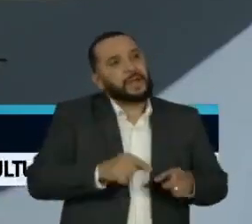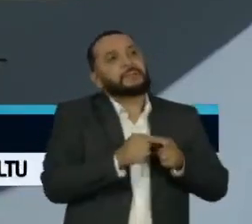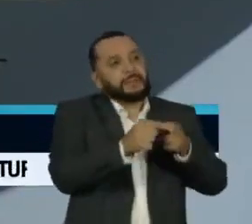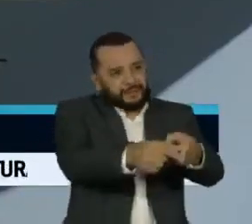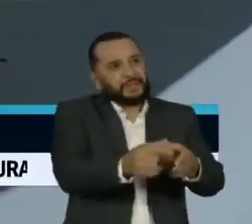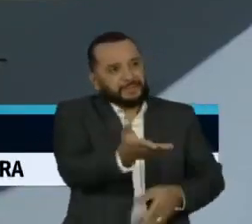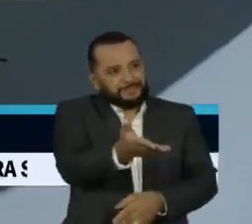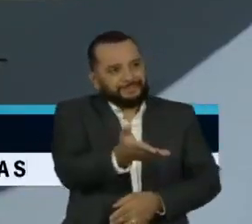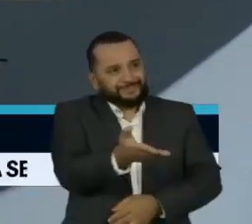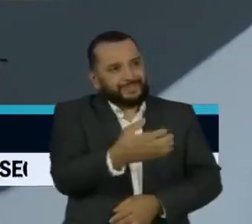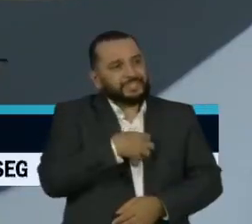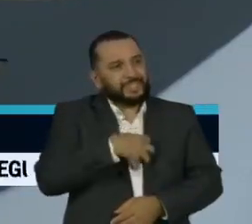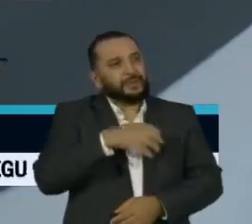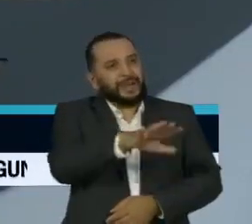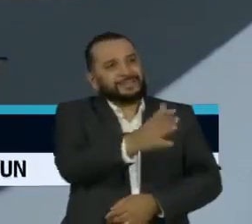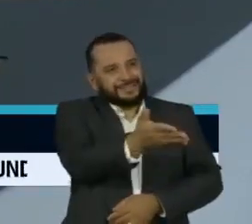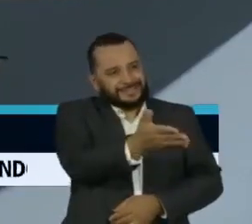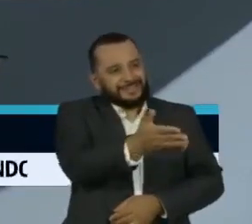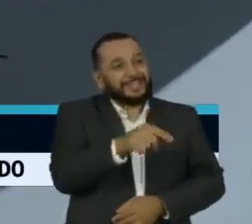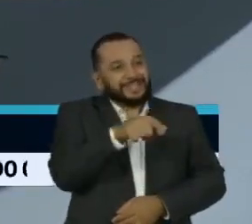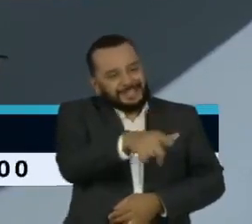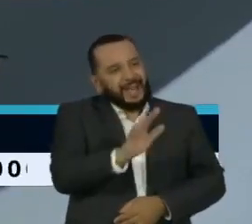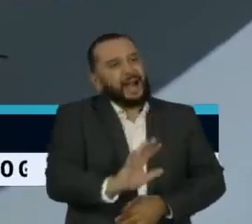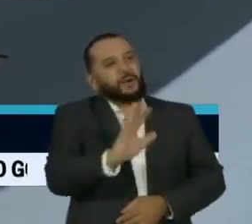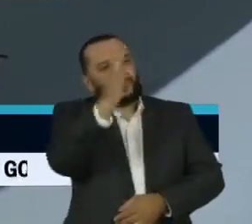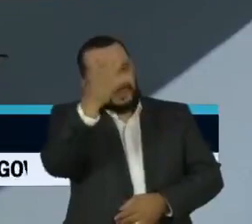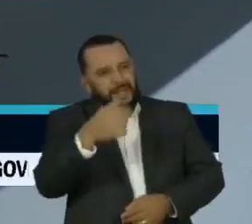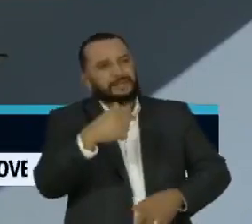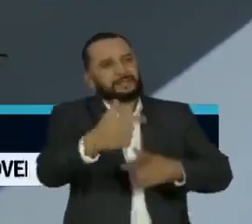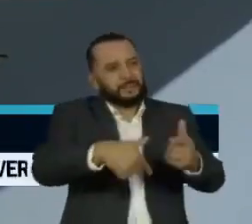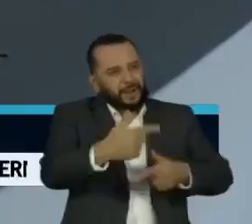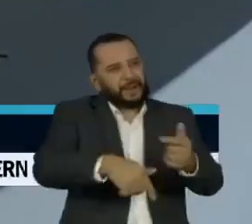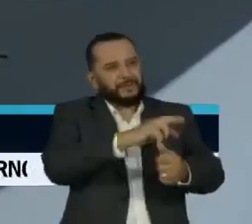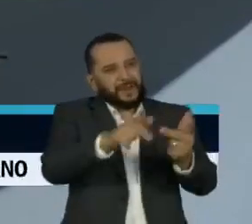Sim. Então, é lá que a coisa acontece, é lá que a gente